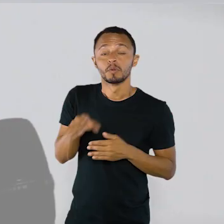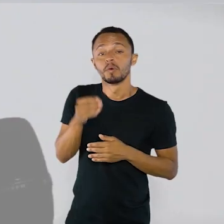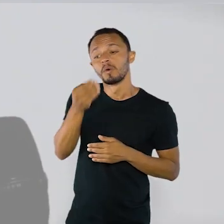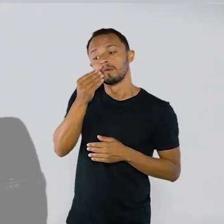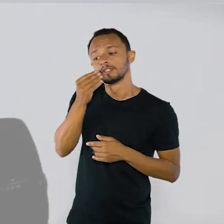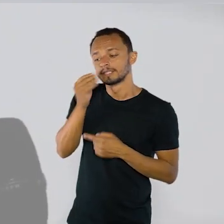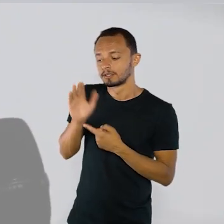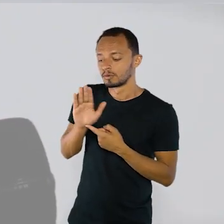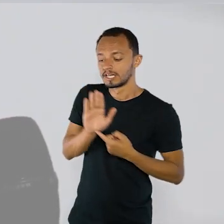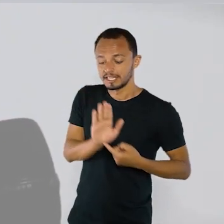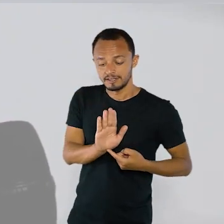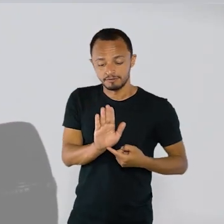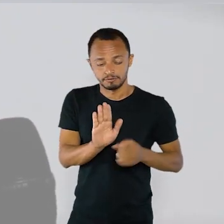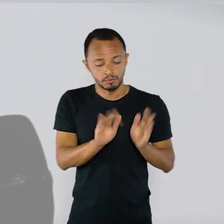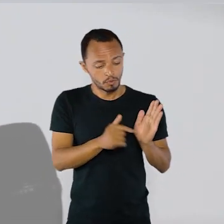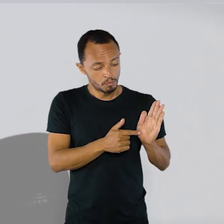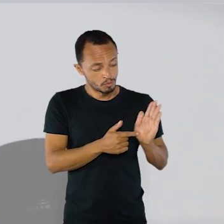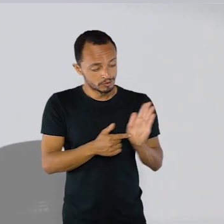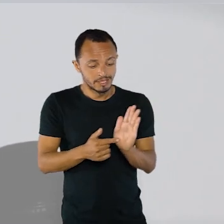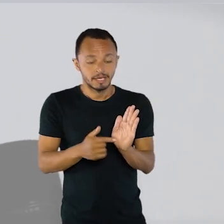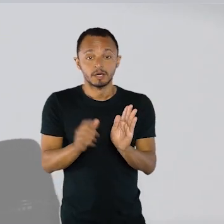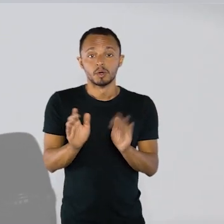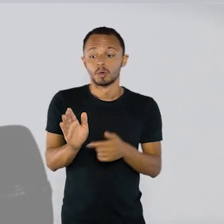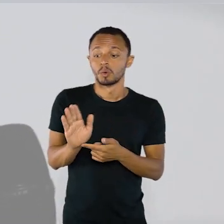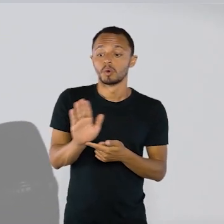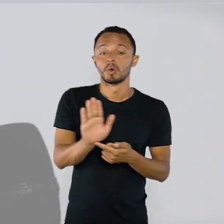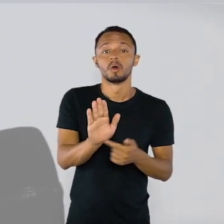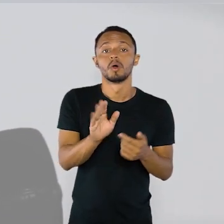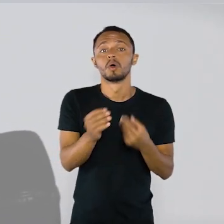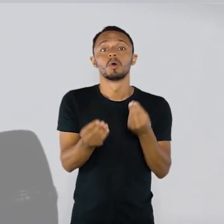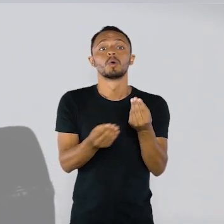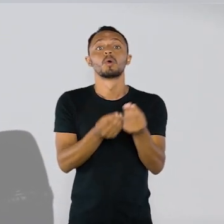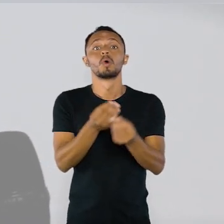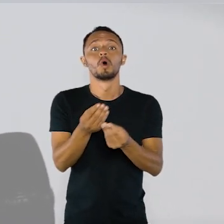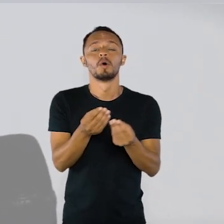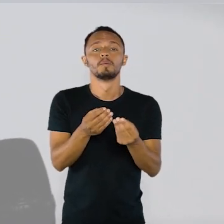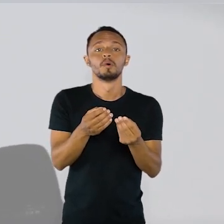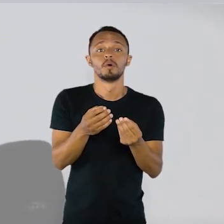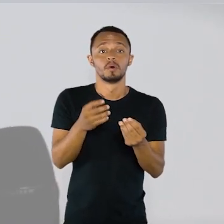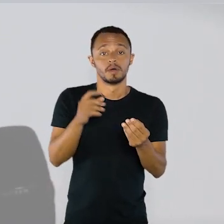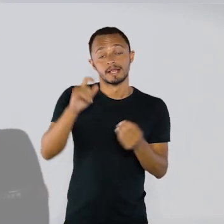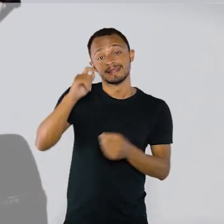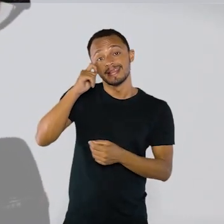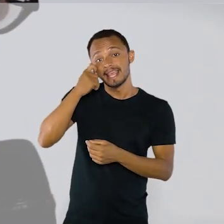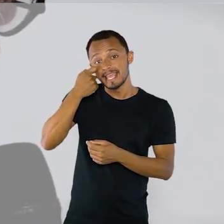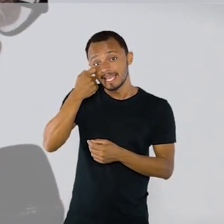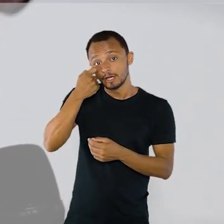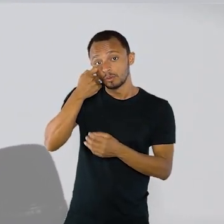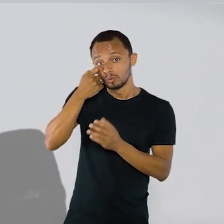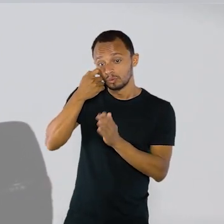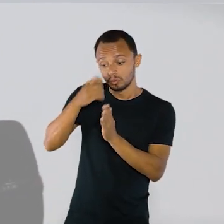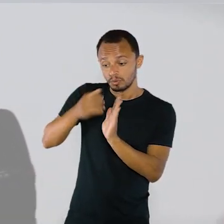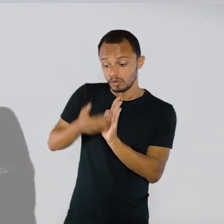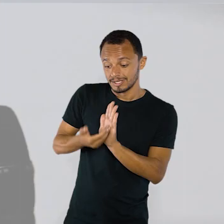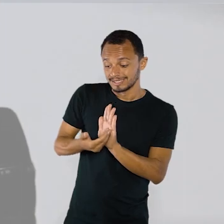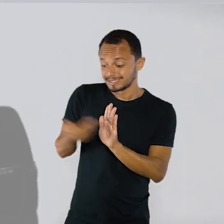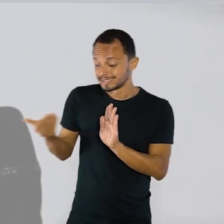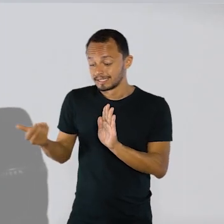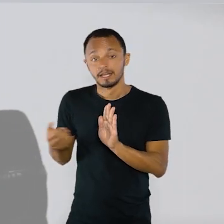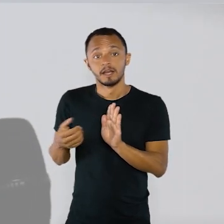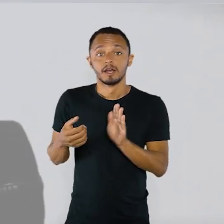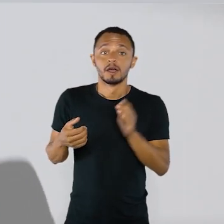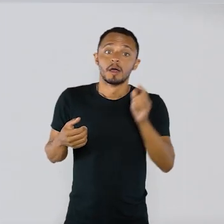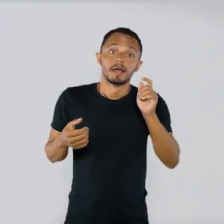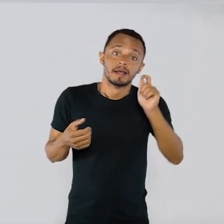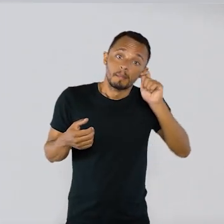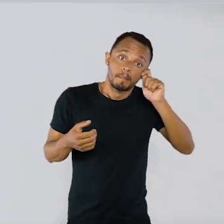vez mais essa questão de como a imagem também obscureceu a mulher, e a palavra certa obscureceu invisibilizou a mulher e